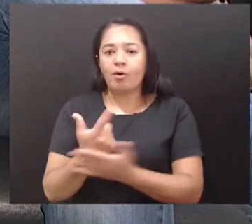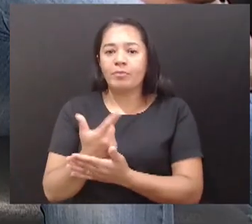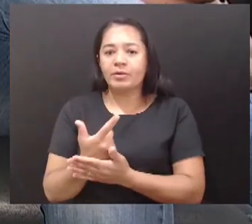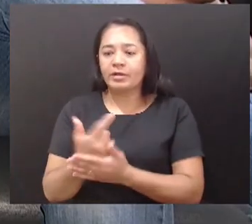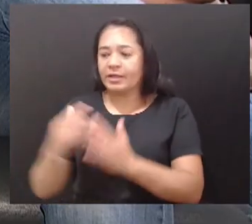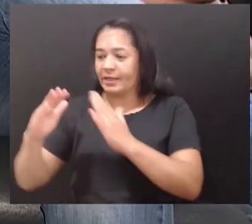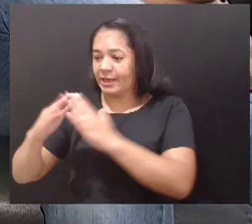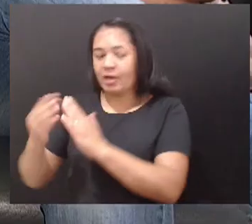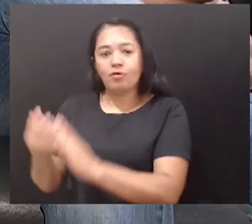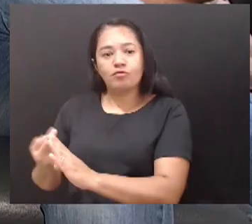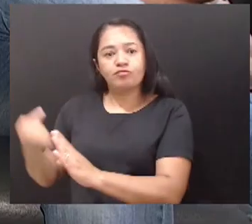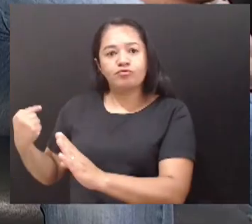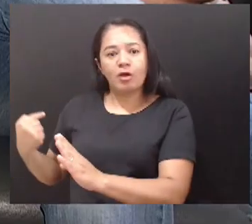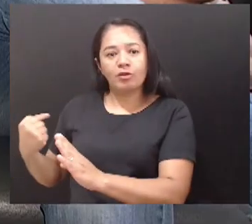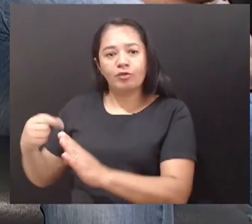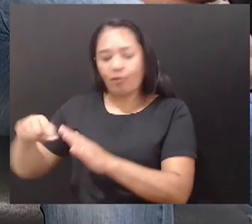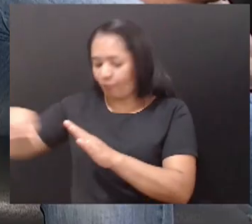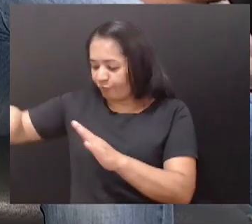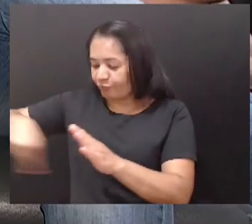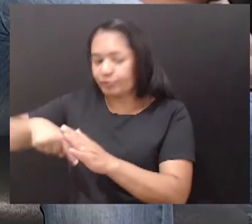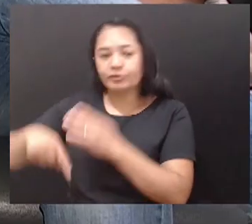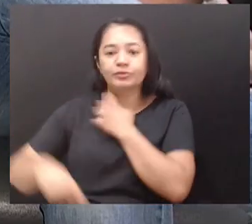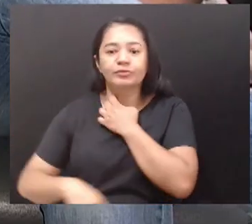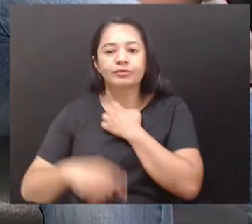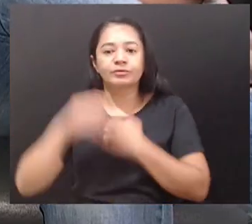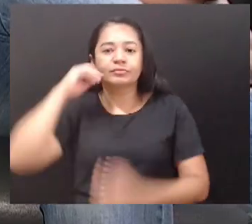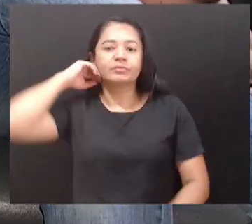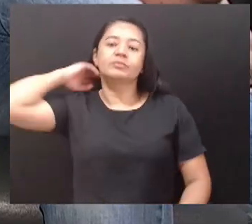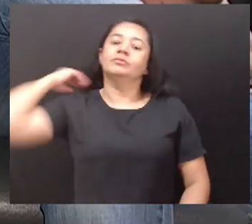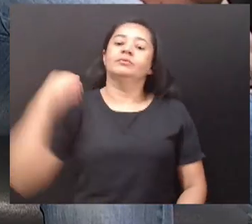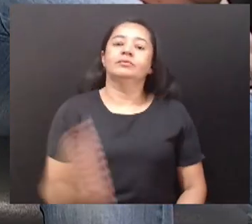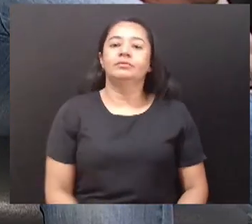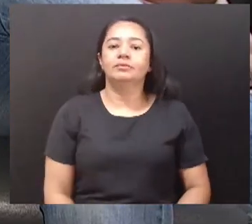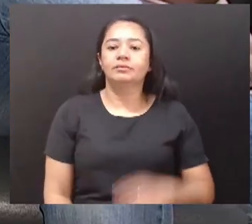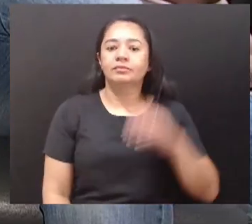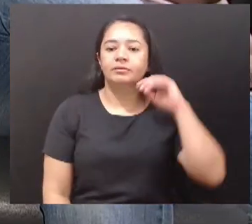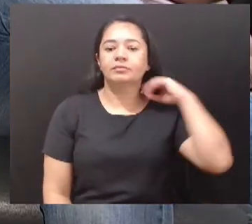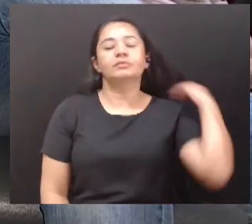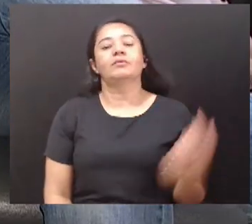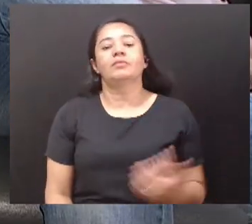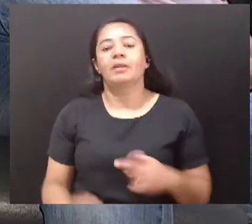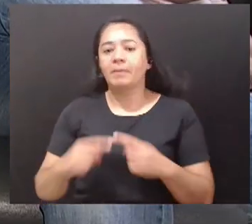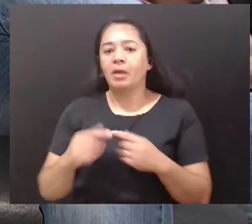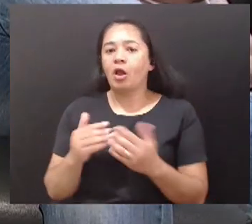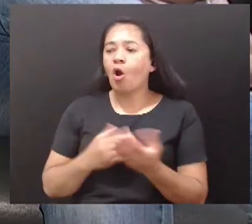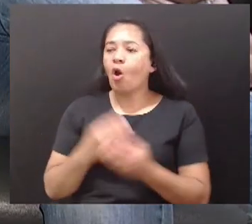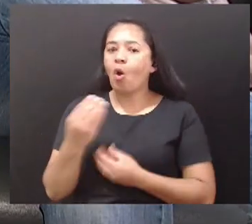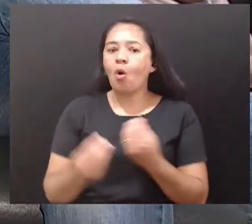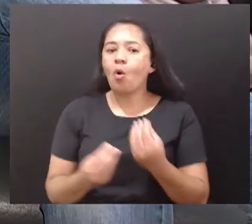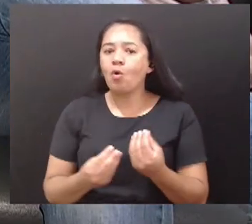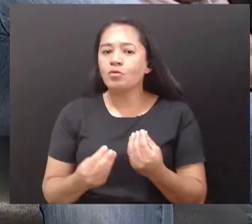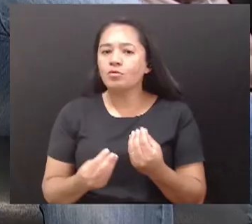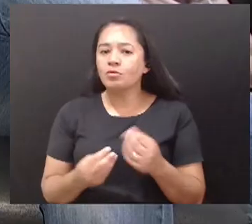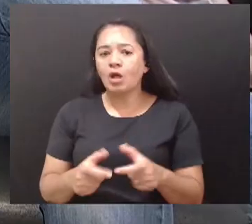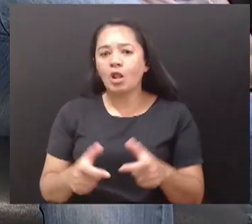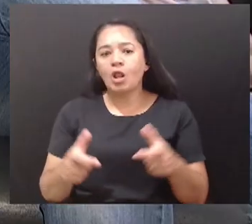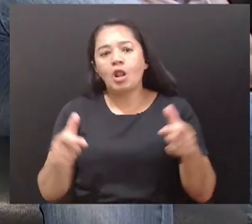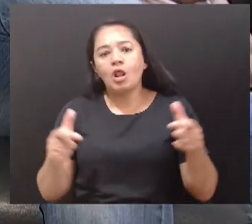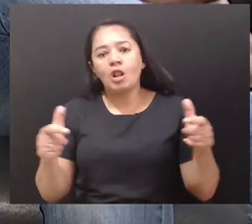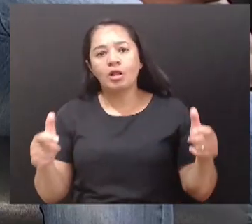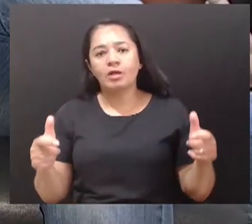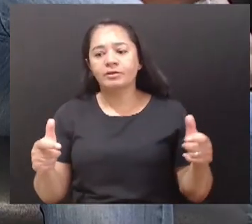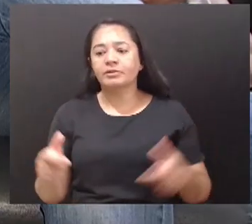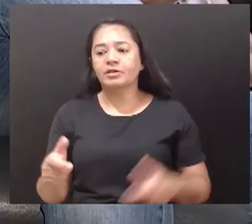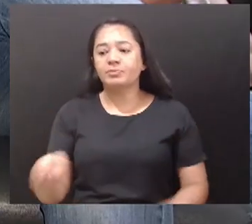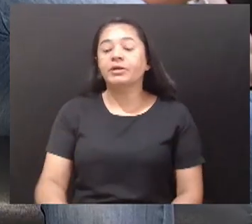do quintal, fundo de quintal. Ah, sim. E a partir disso, como foi crescer? E a gente está